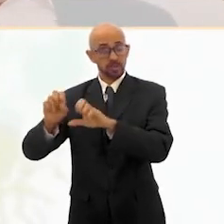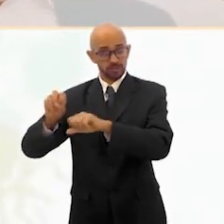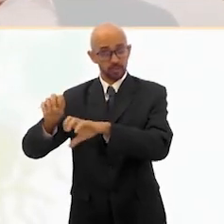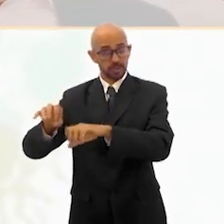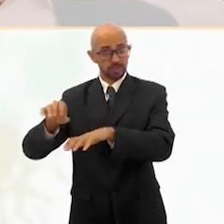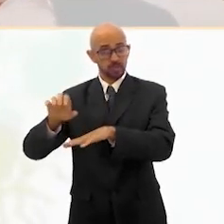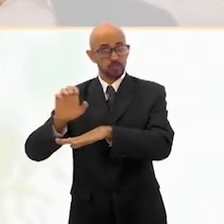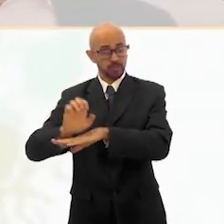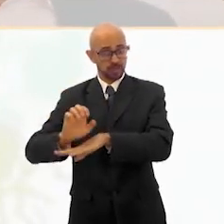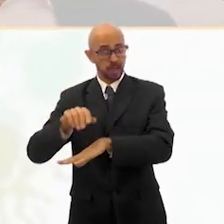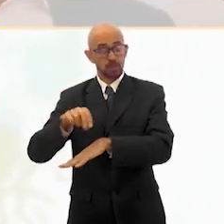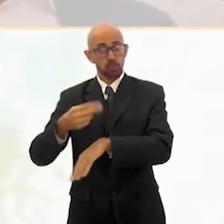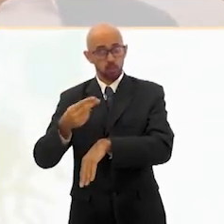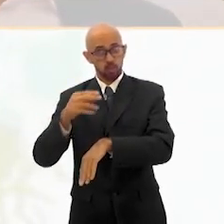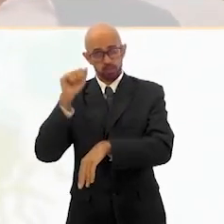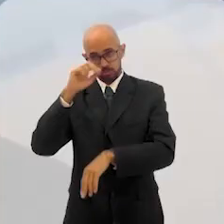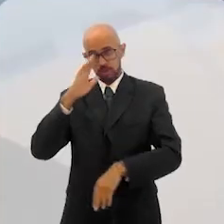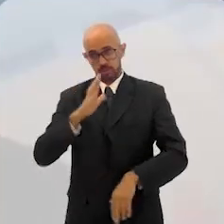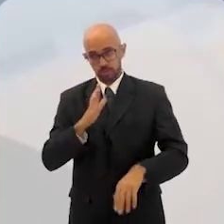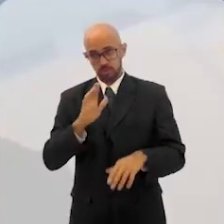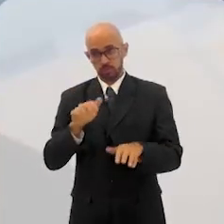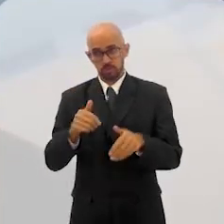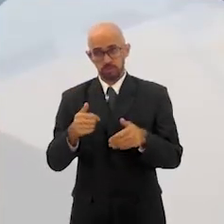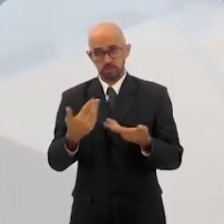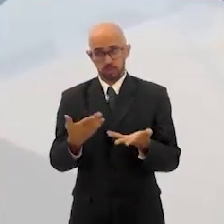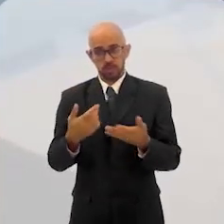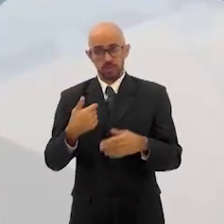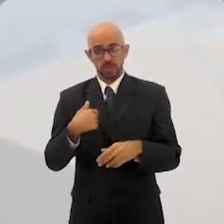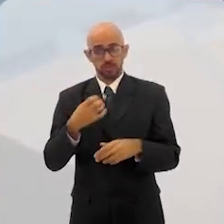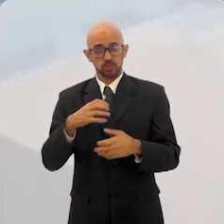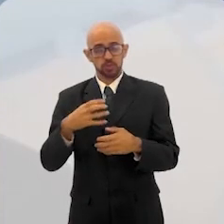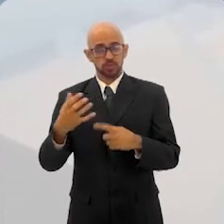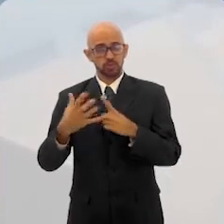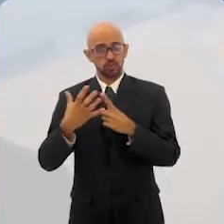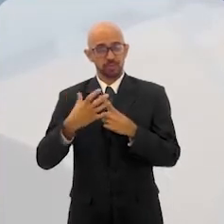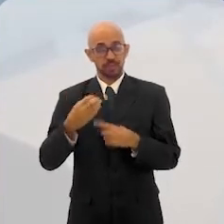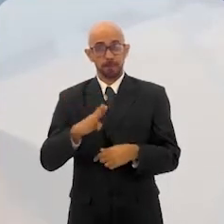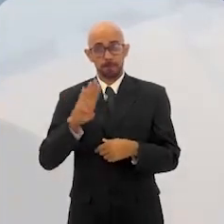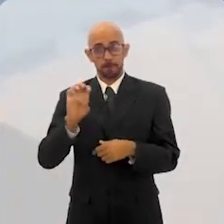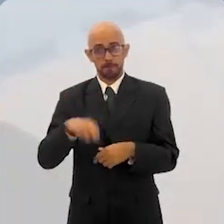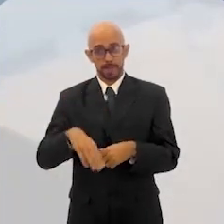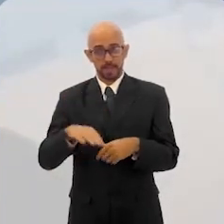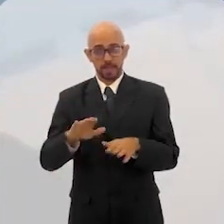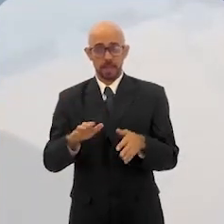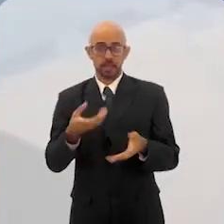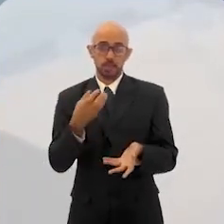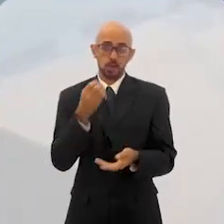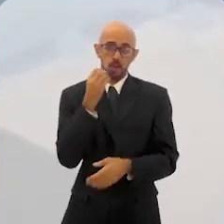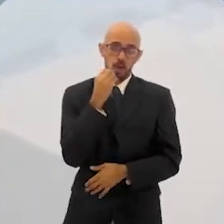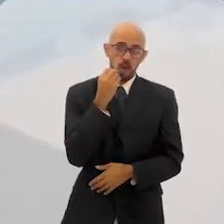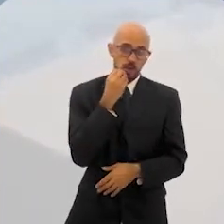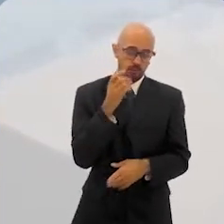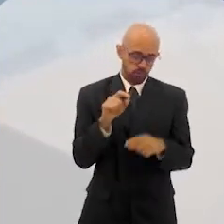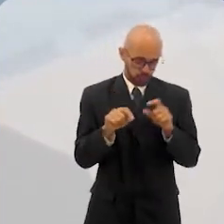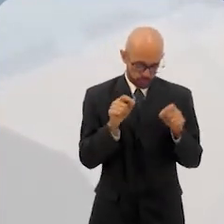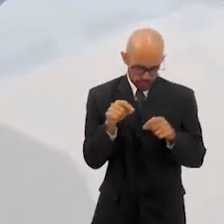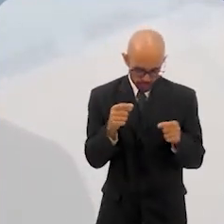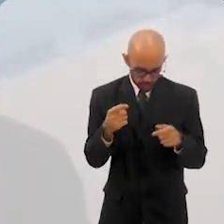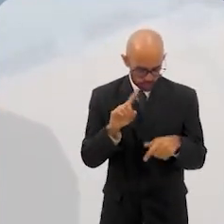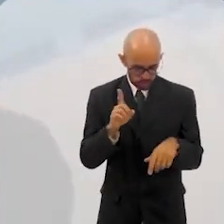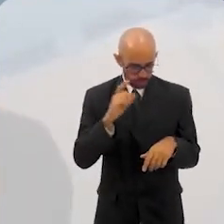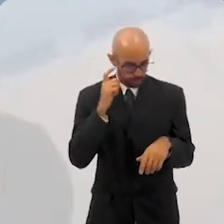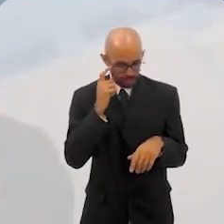nosso estado, no nosso país. Então, assim, eu vibro. Então, isso me faz bem. E aí não tem como, e aí é óbvio, né? Na verdade, a gente não pensa em